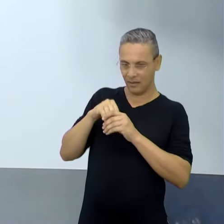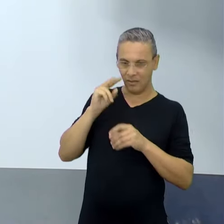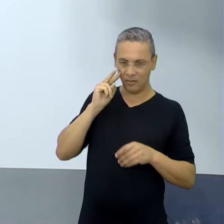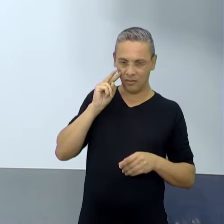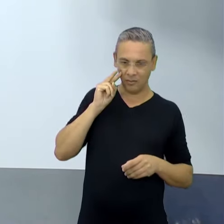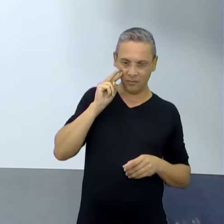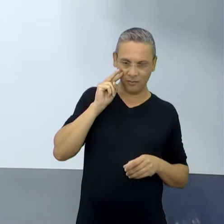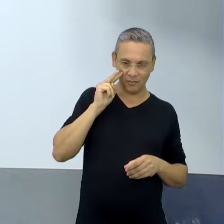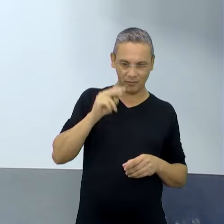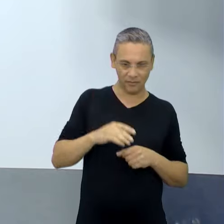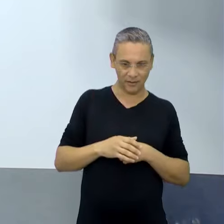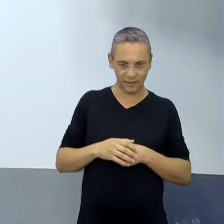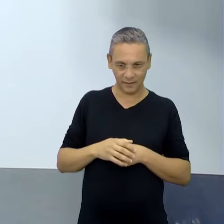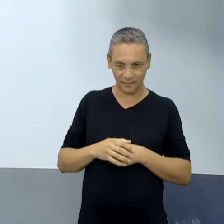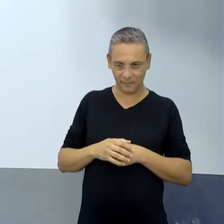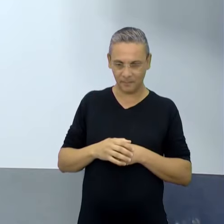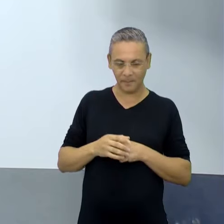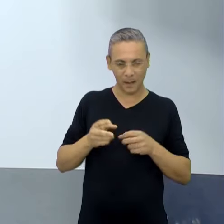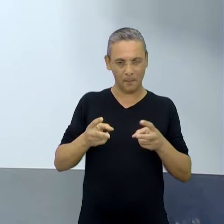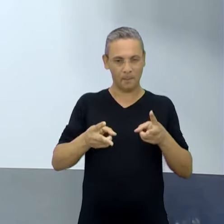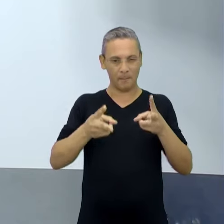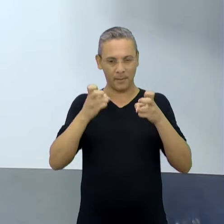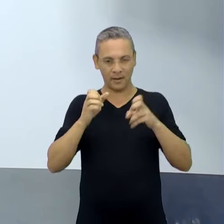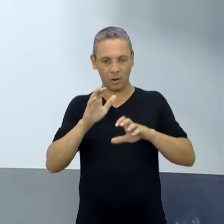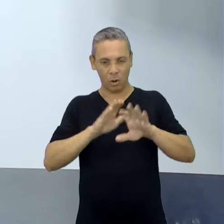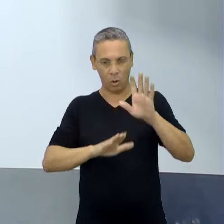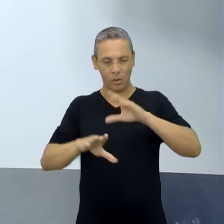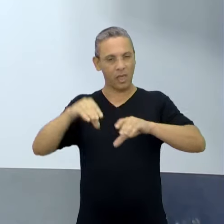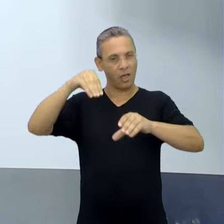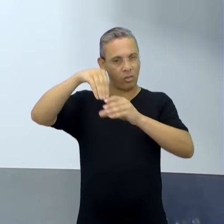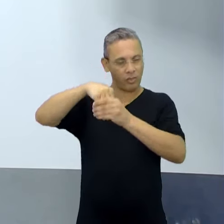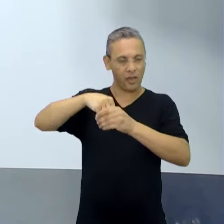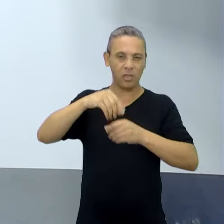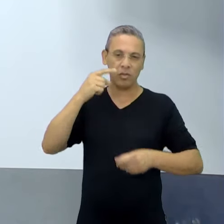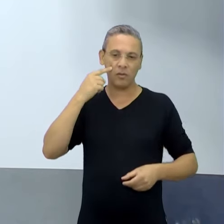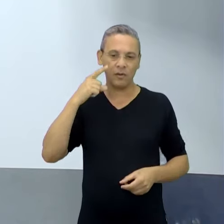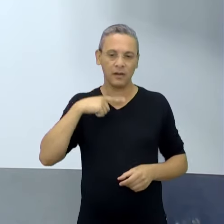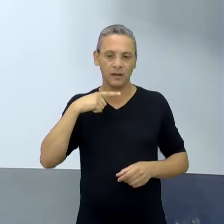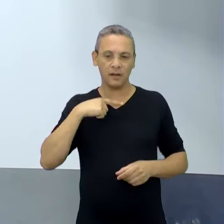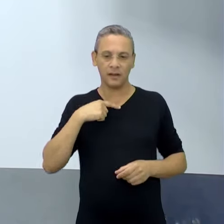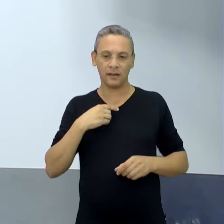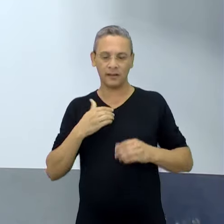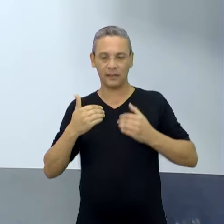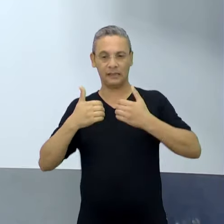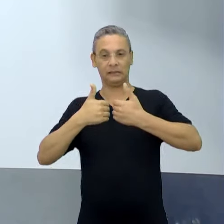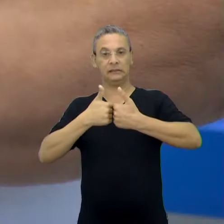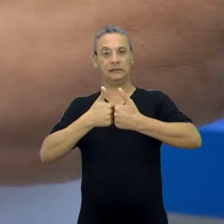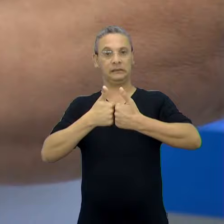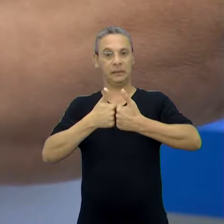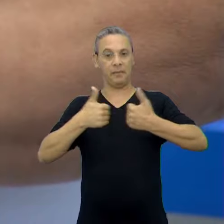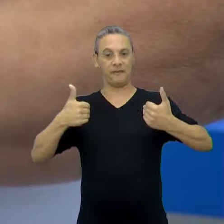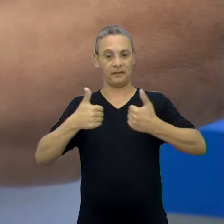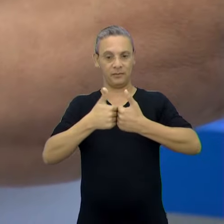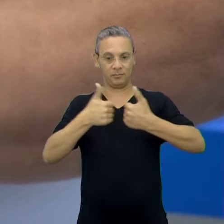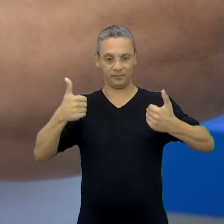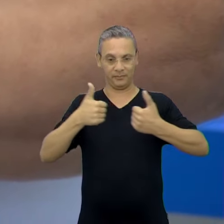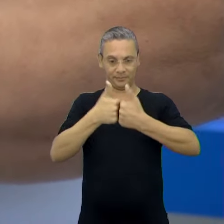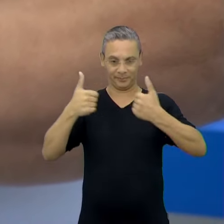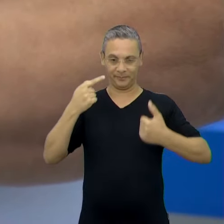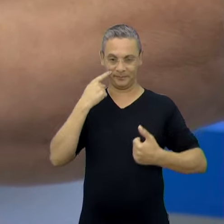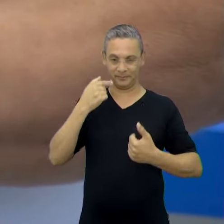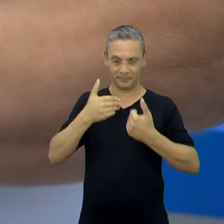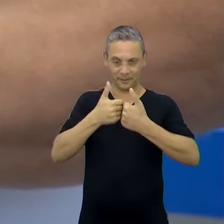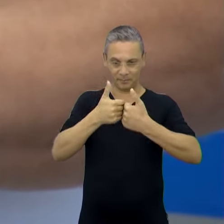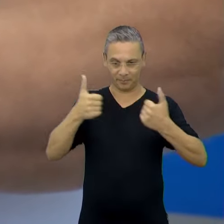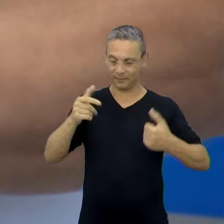ó, e perceber com bastante cuidado, você vai ver que tem uma ranhura aqui, uma separação. Dá para ver pela câmera? Olha só. Tem